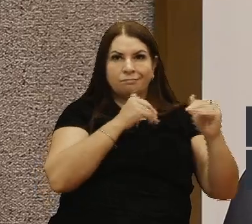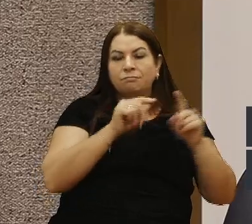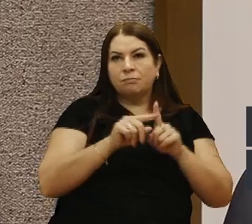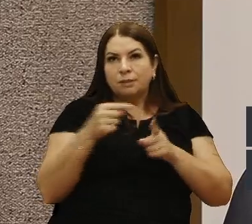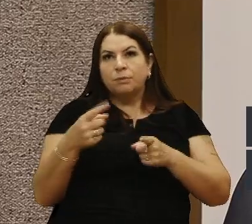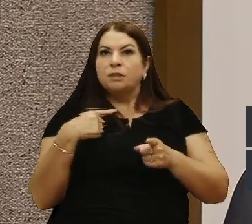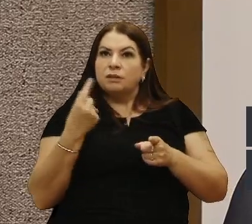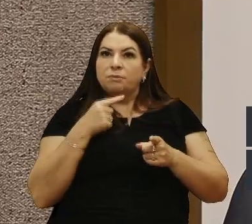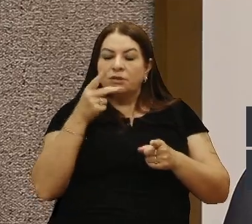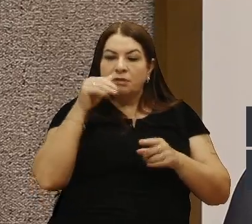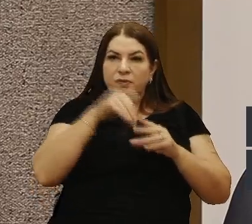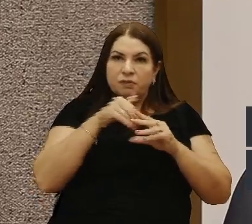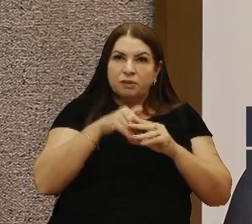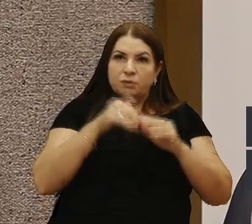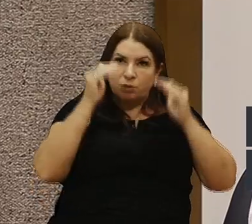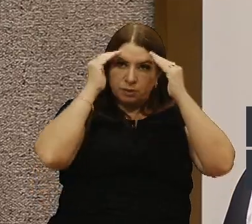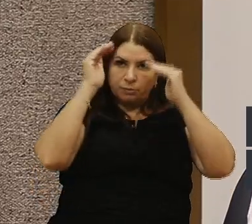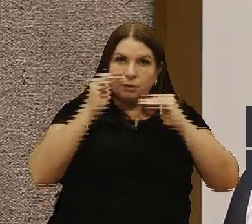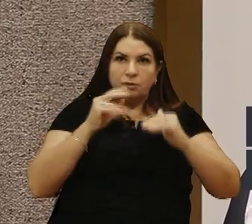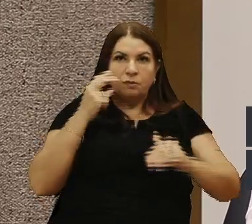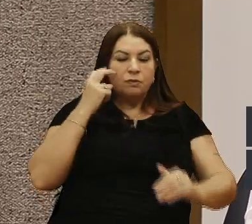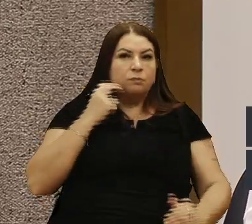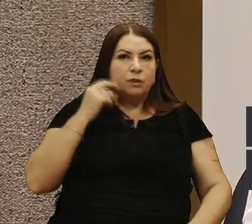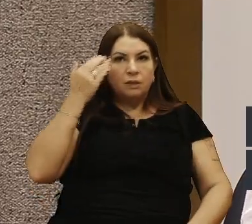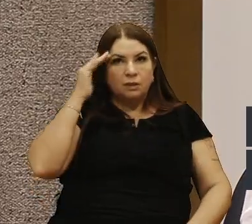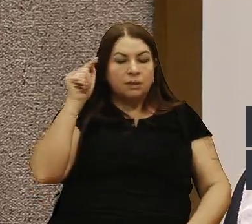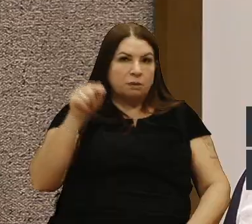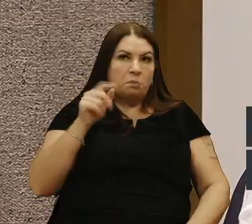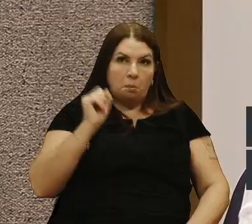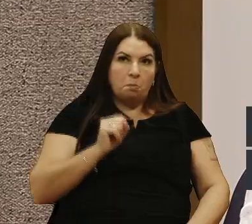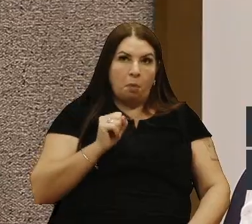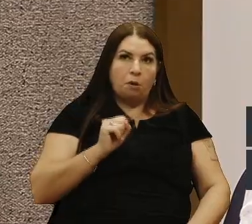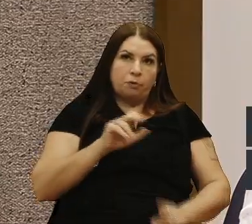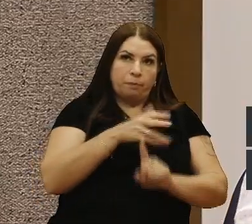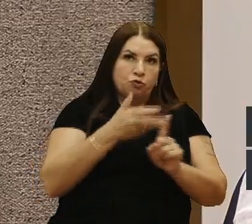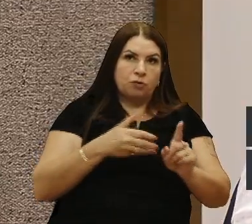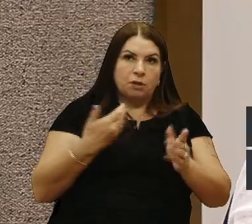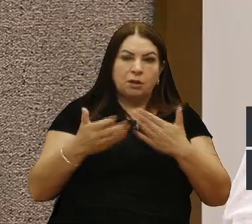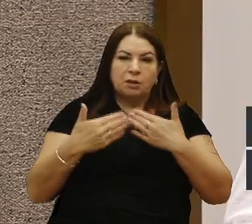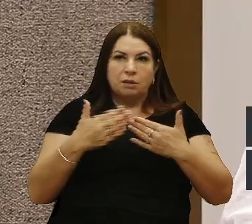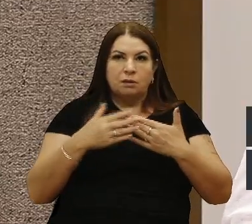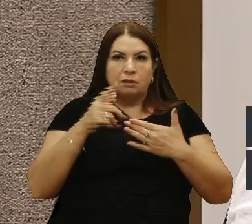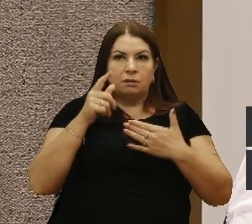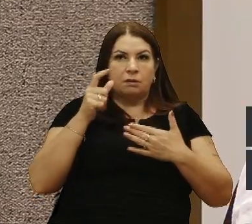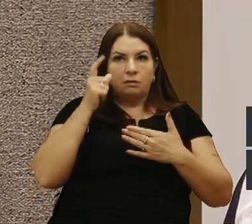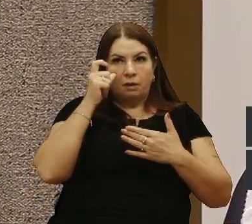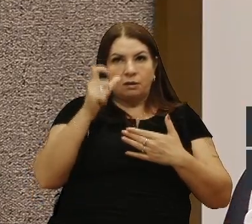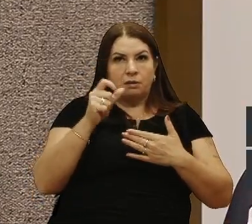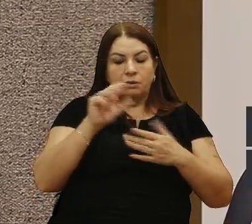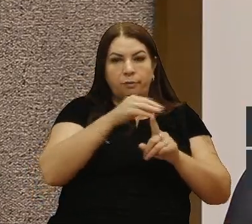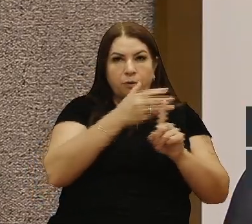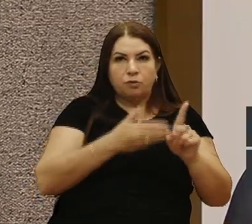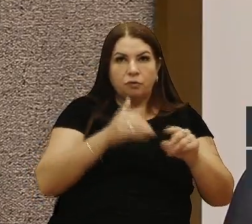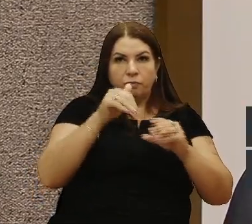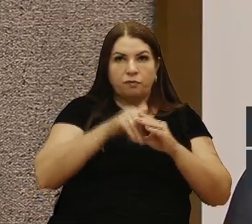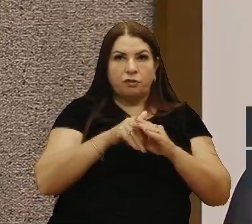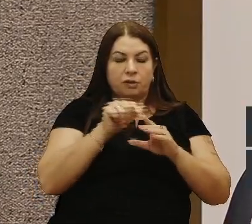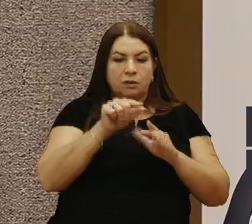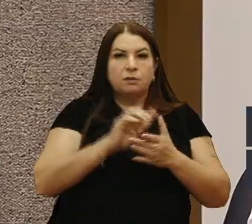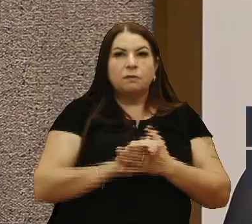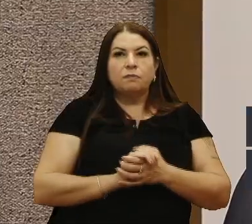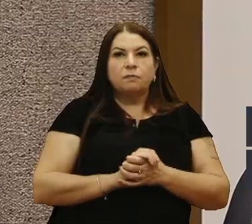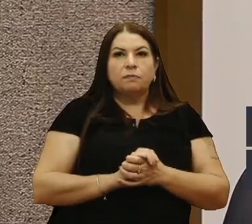e nós votamos aqui em respeito ao vereador Daniel, porque entendemos que ele pode homenagear quem ele tem interesse de homenagear. E votaríamos nesse